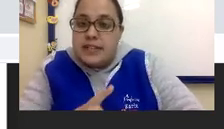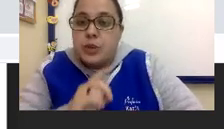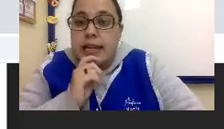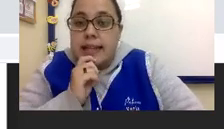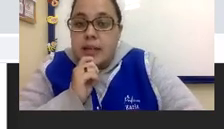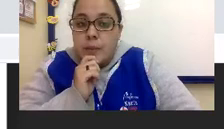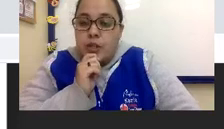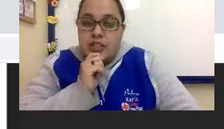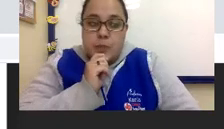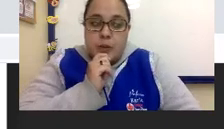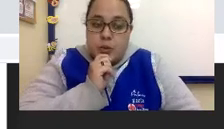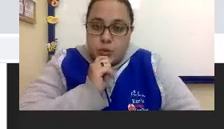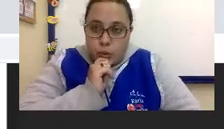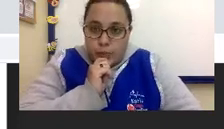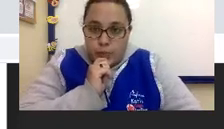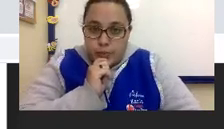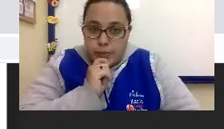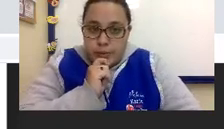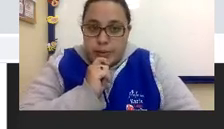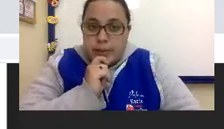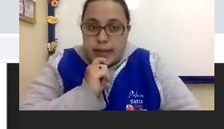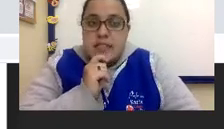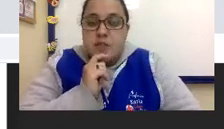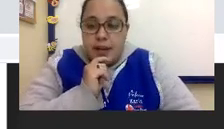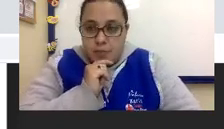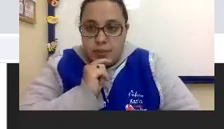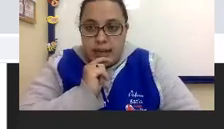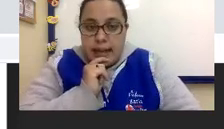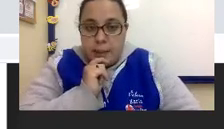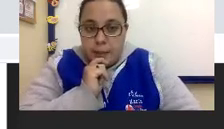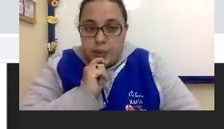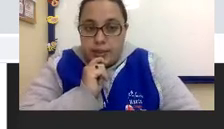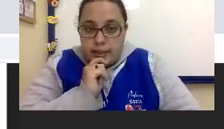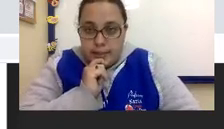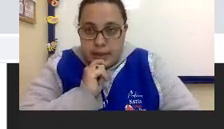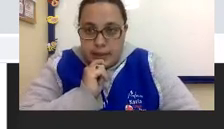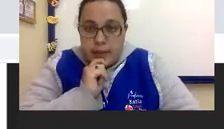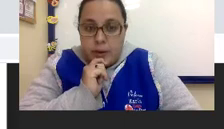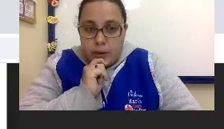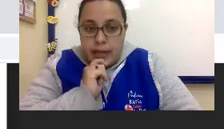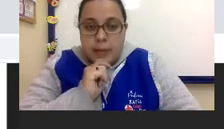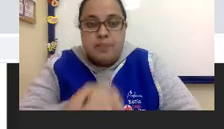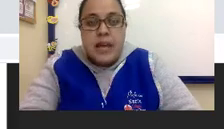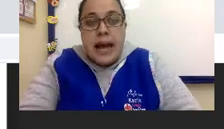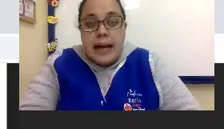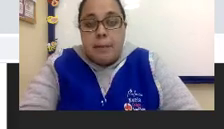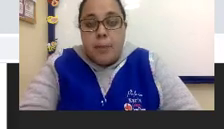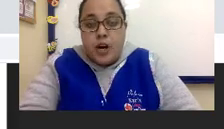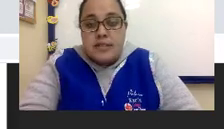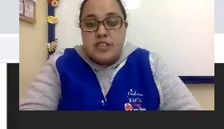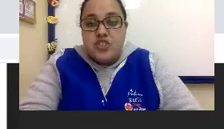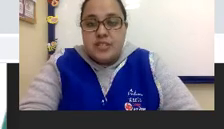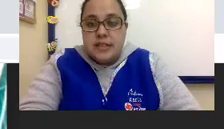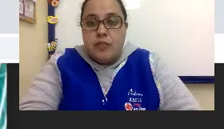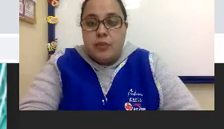alface pertence, por que ele é tão importante para o nosso corpo? Né? Vocês vão responder aí para a Pro também, ok? Aí